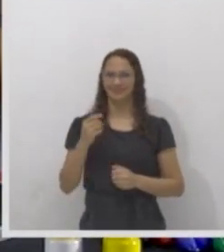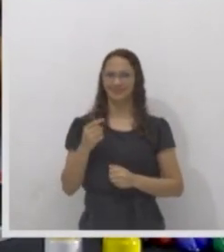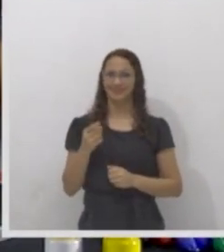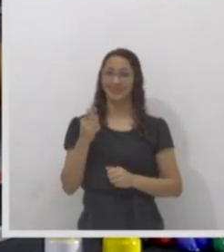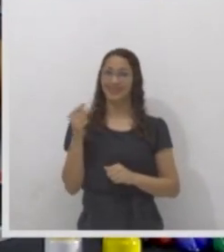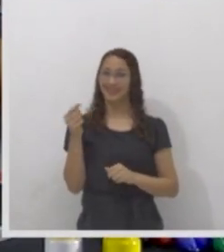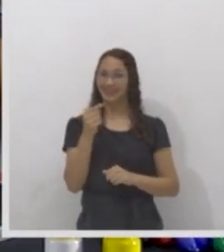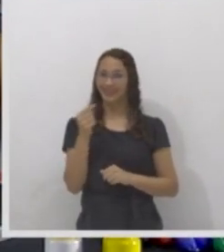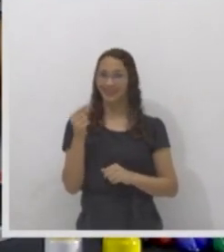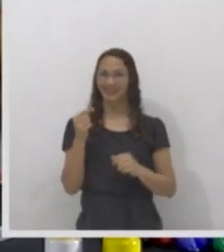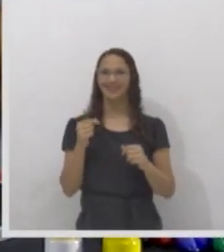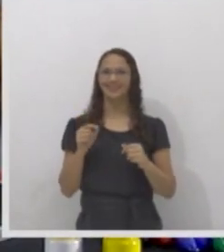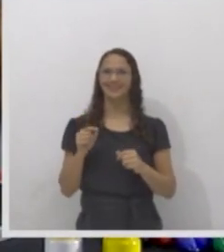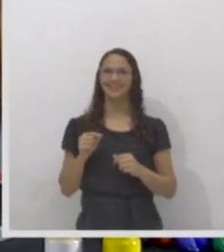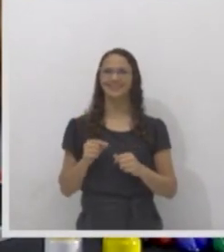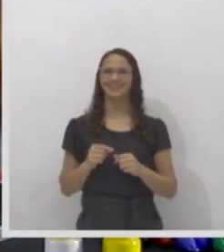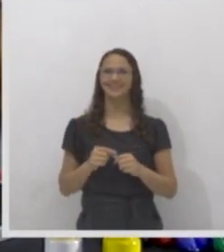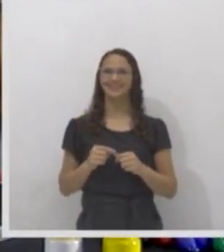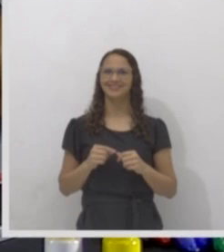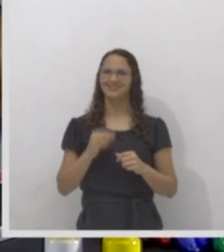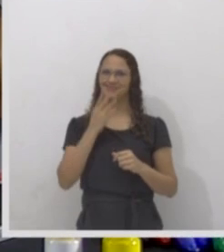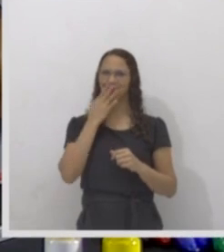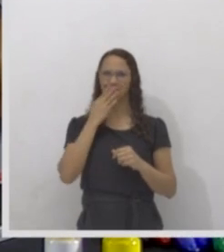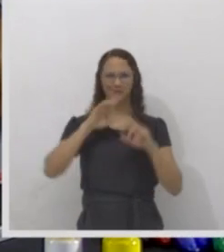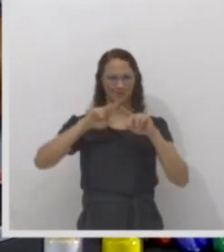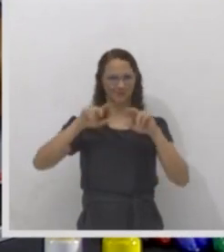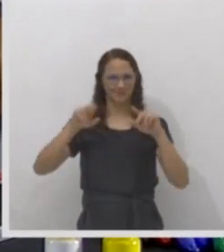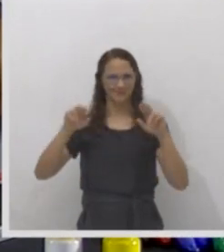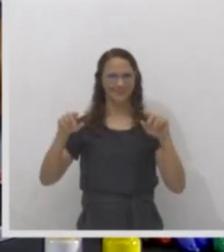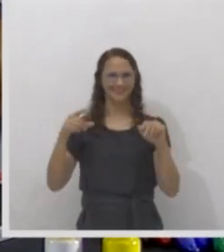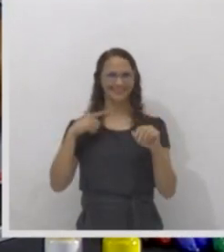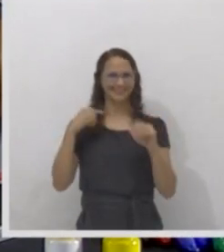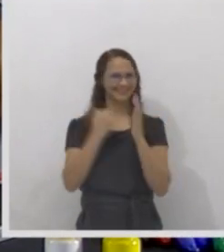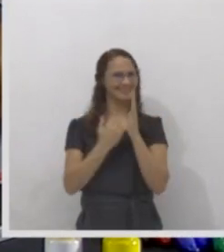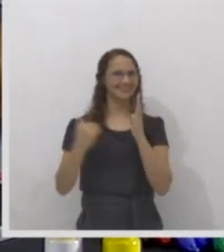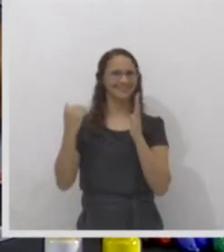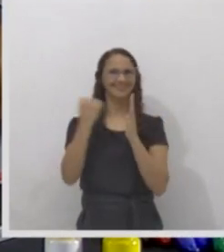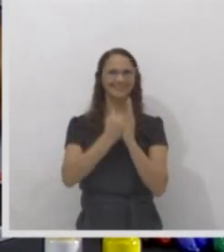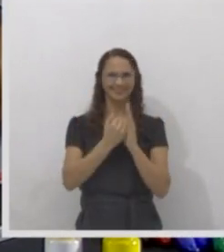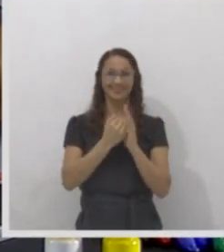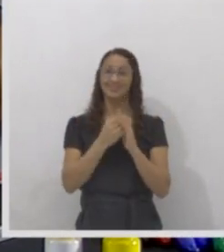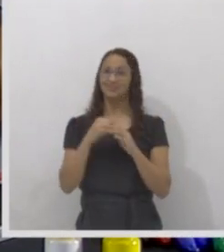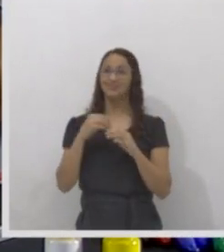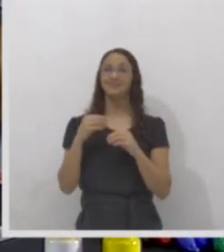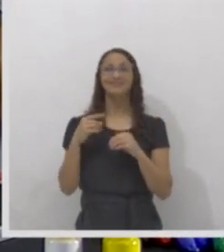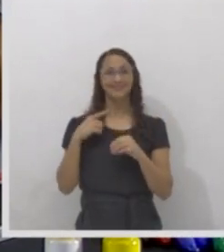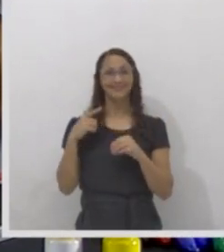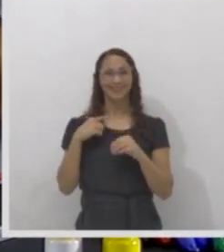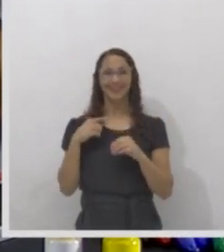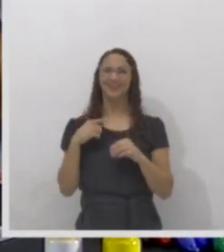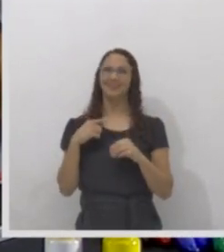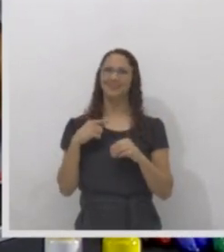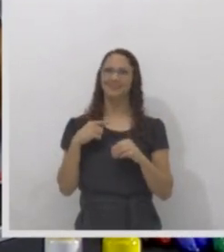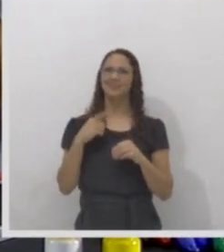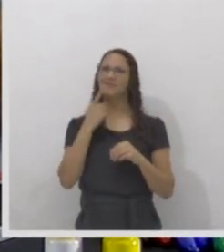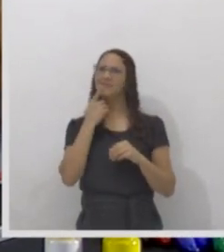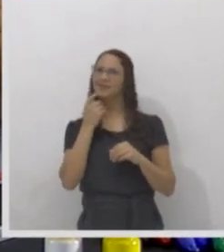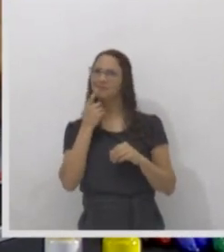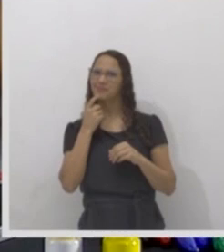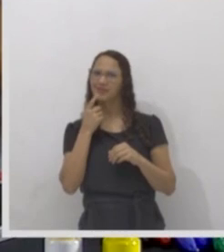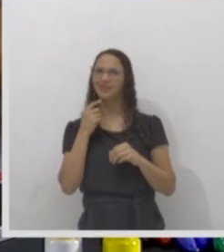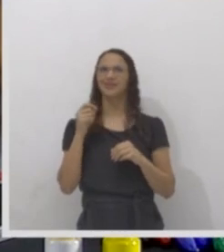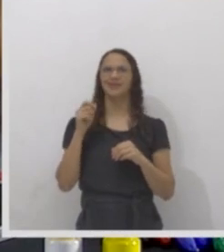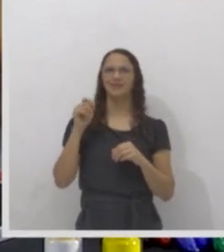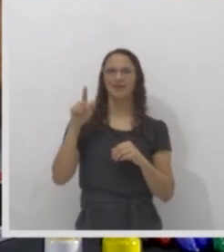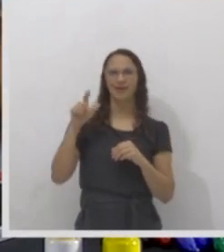Este avião aqui mais colorido, ó, você tem as cores primárias e secundárias tudo junto. Você tem o vermelho, o